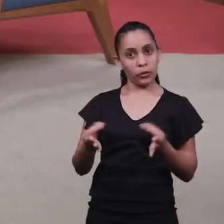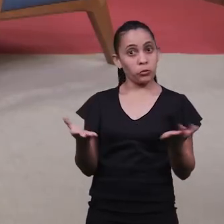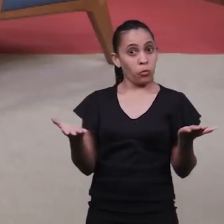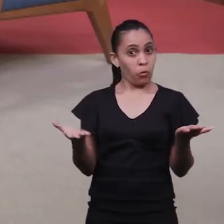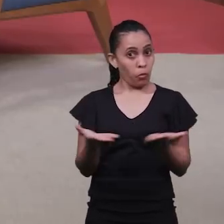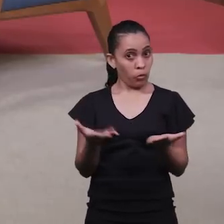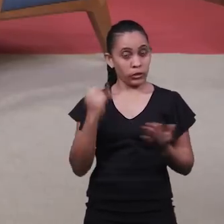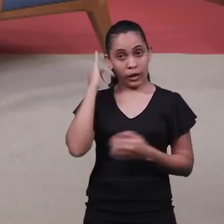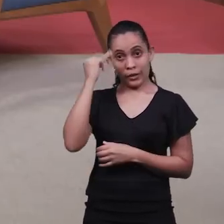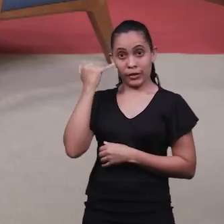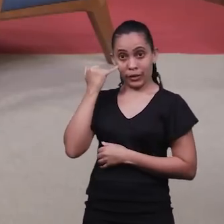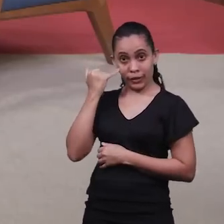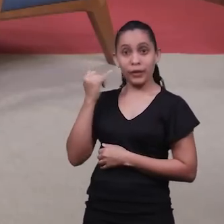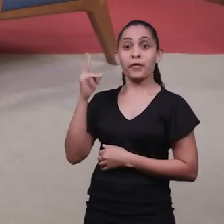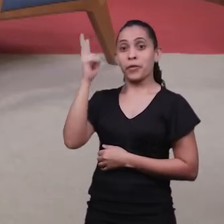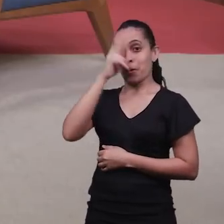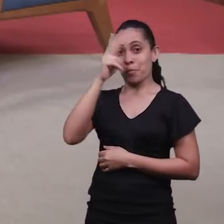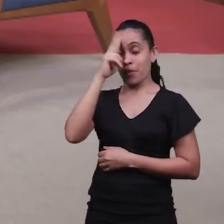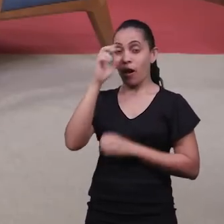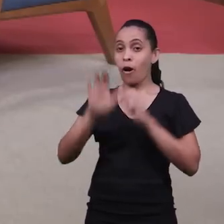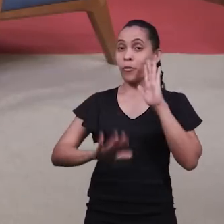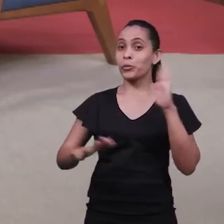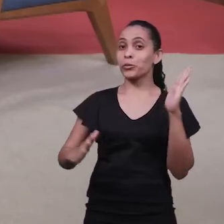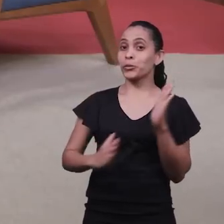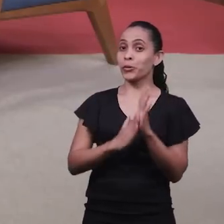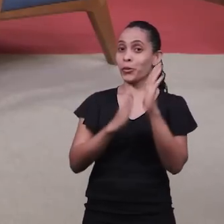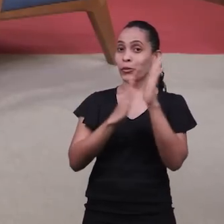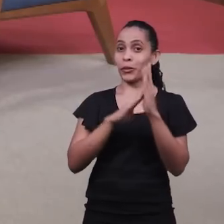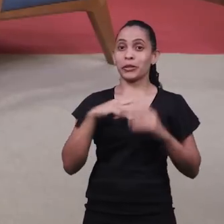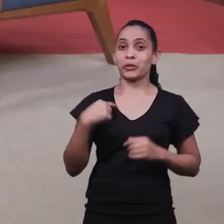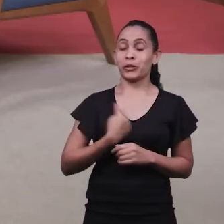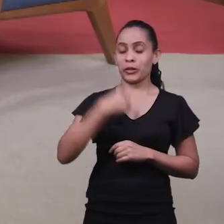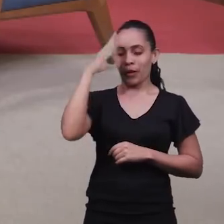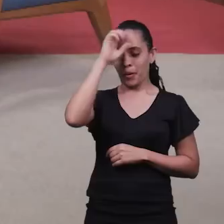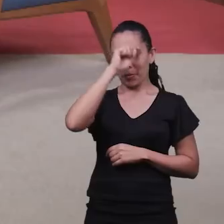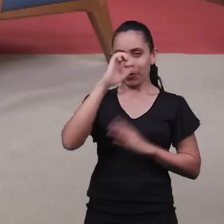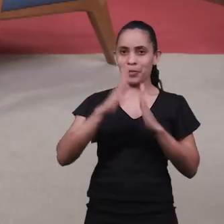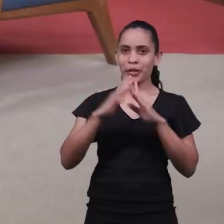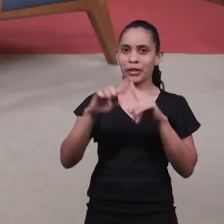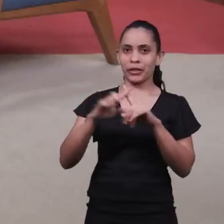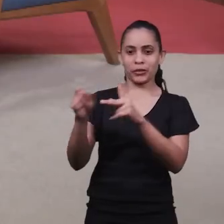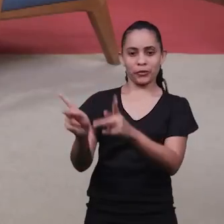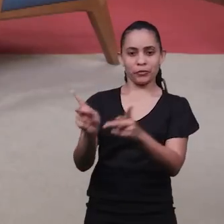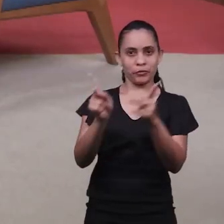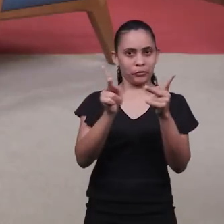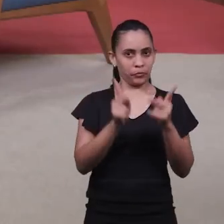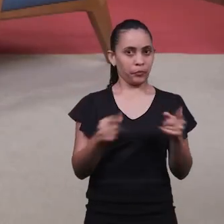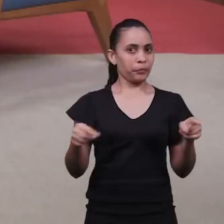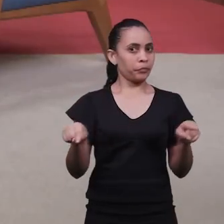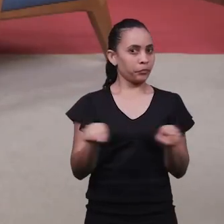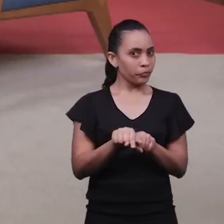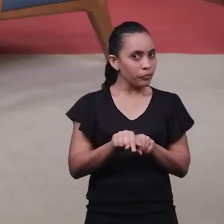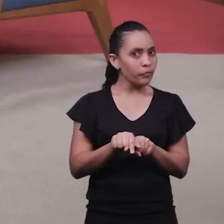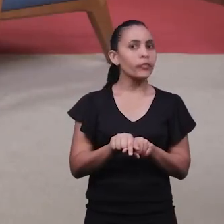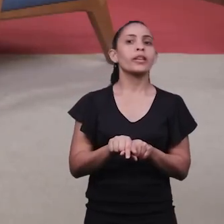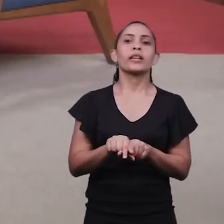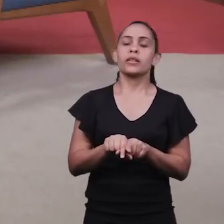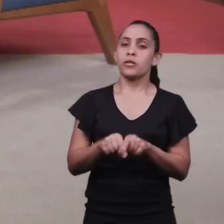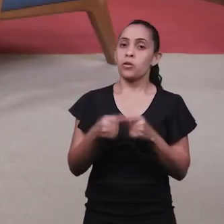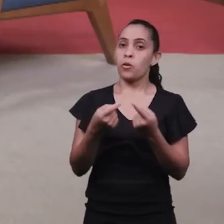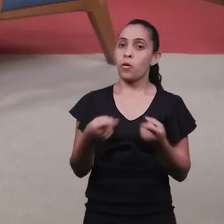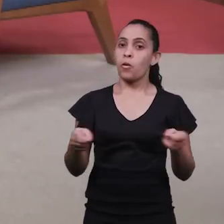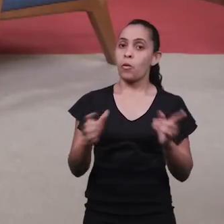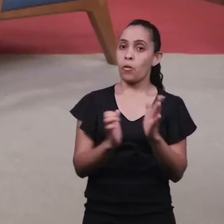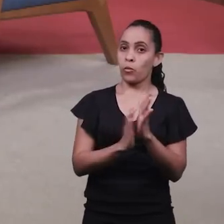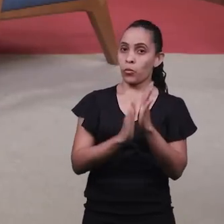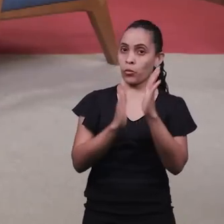Louvor. Hoje a tia Janaína vai relembrar alguns louvores que aprendemos, algumas igrejas que foram visitadas e ainda vai nos